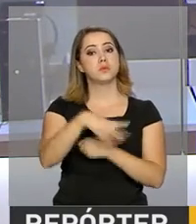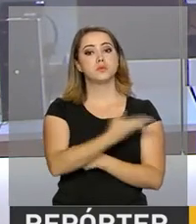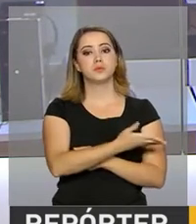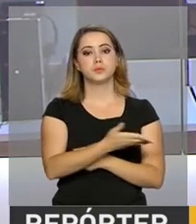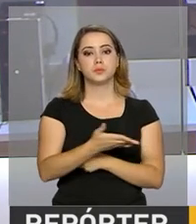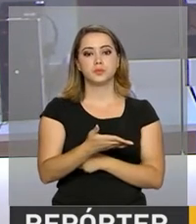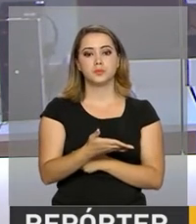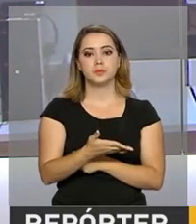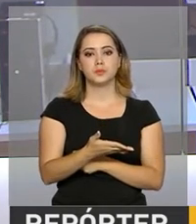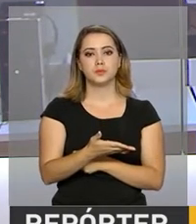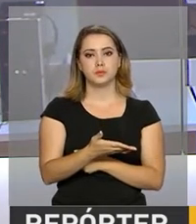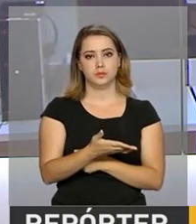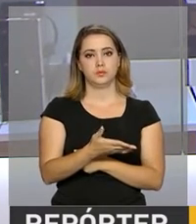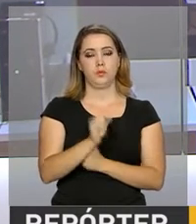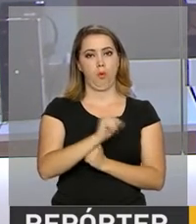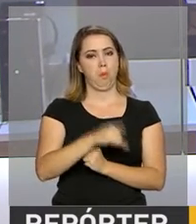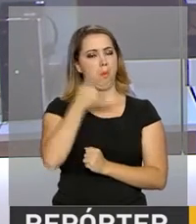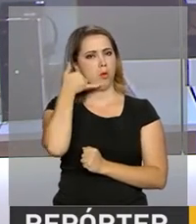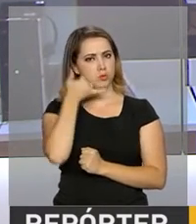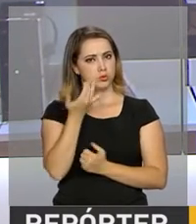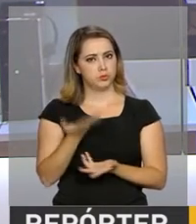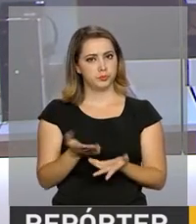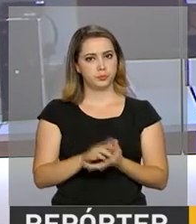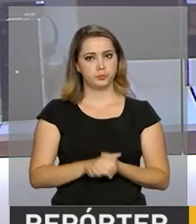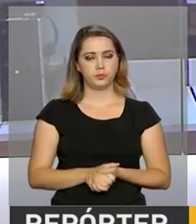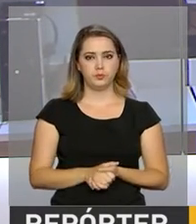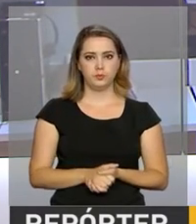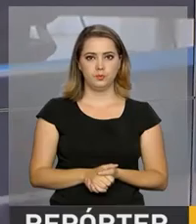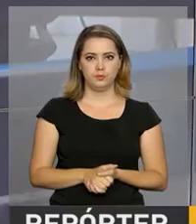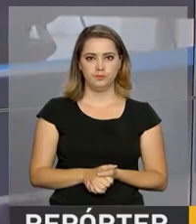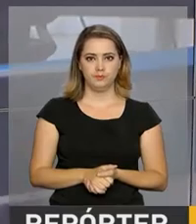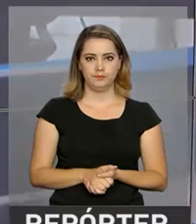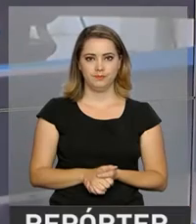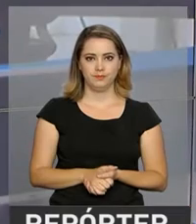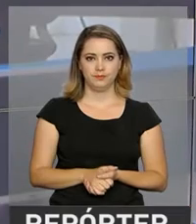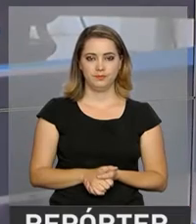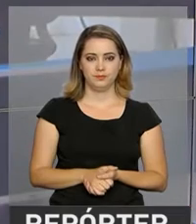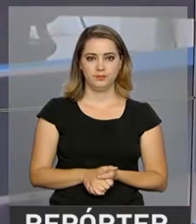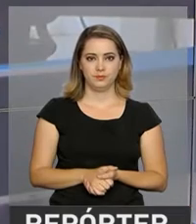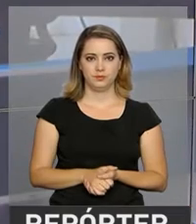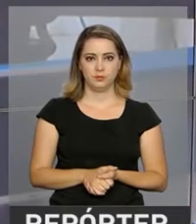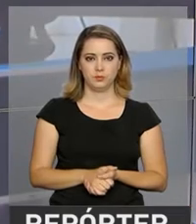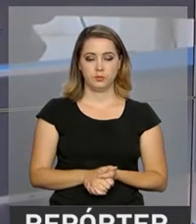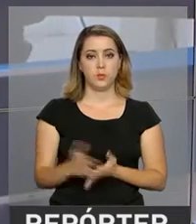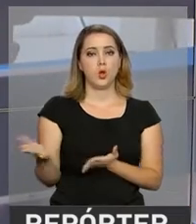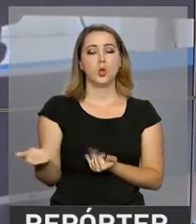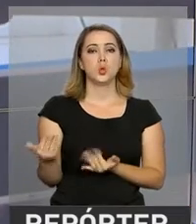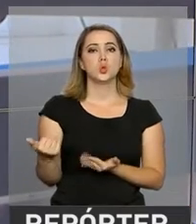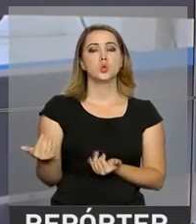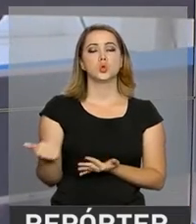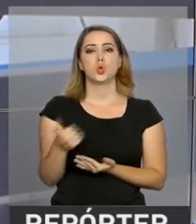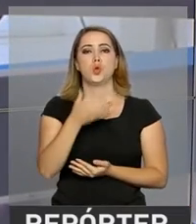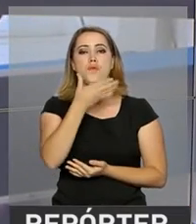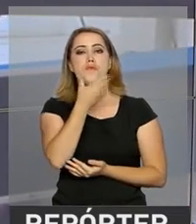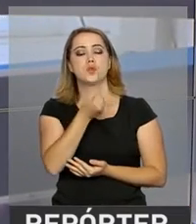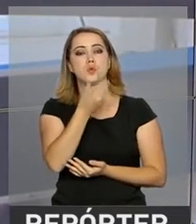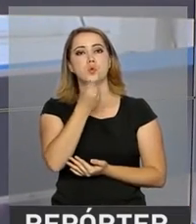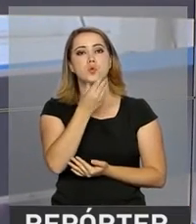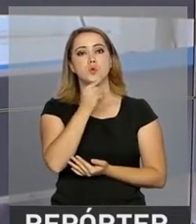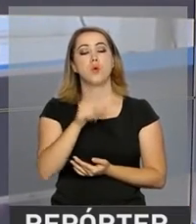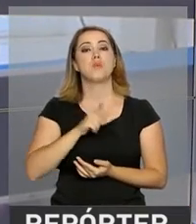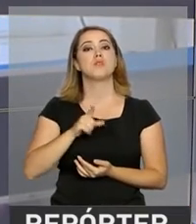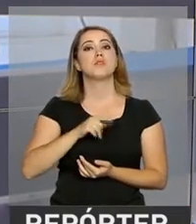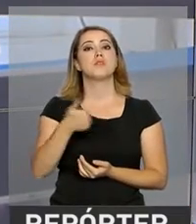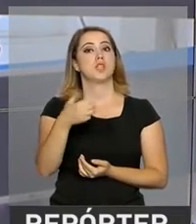0 800 6100 21 jovens do sexo masculino que completam 18